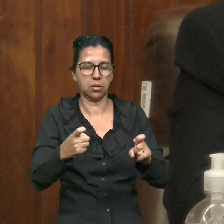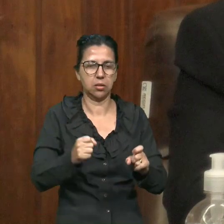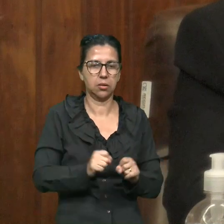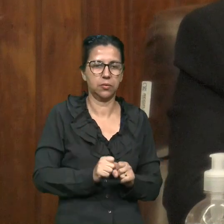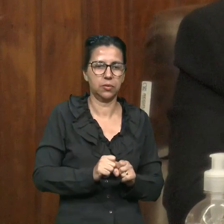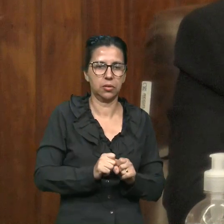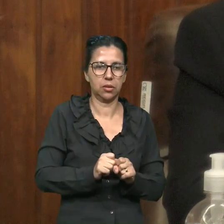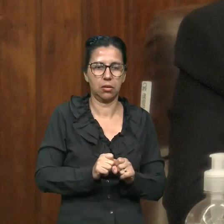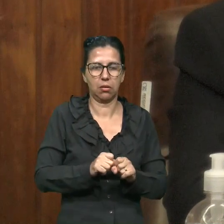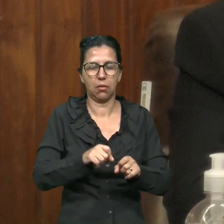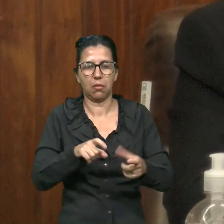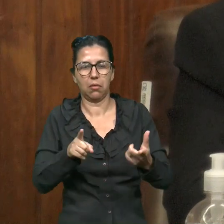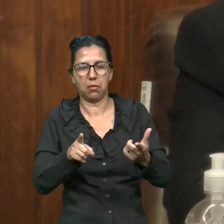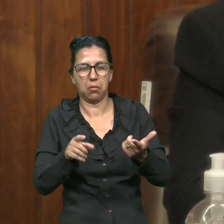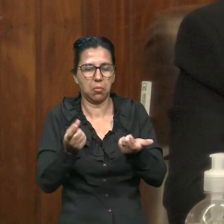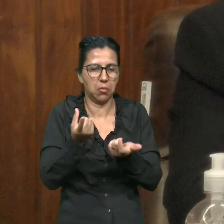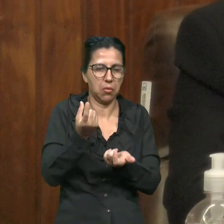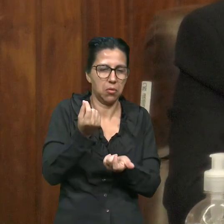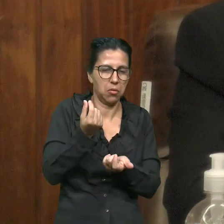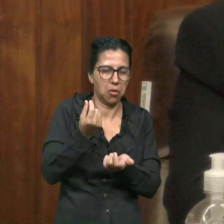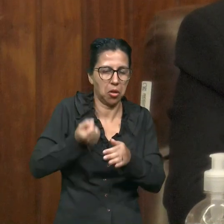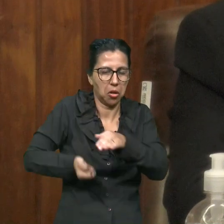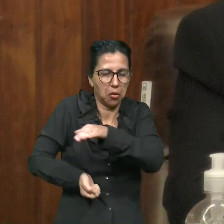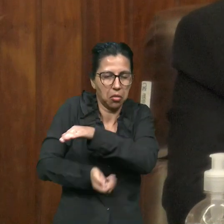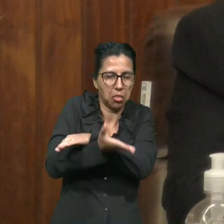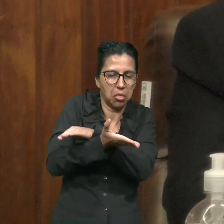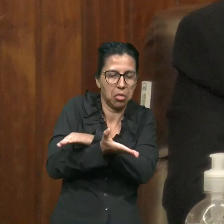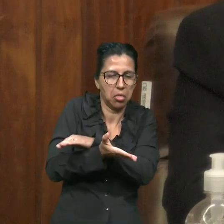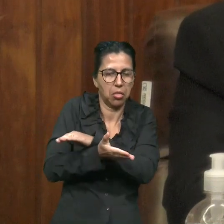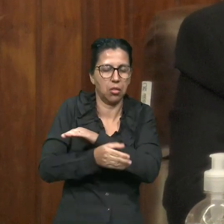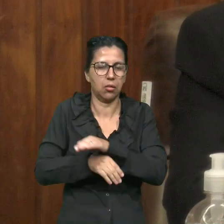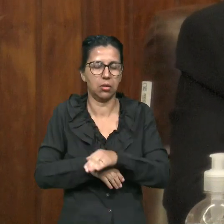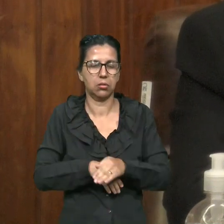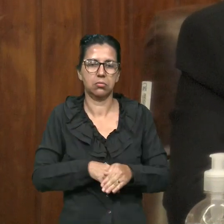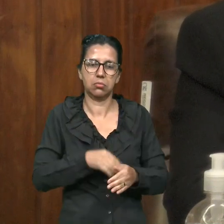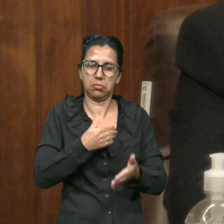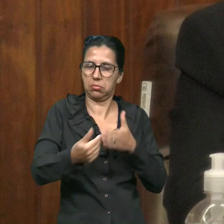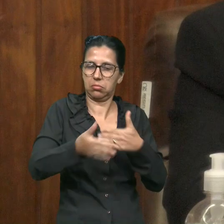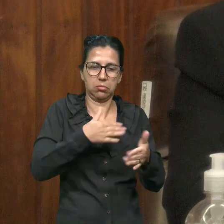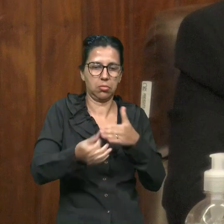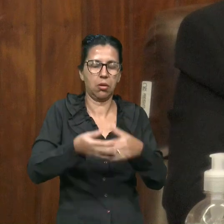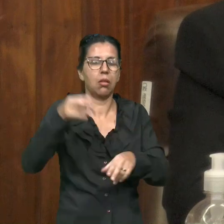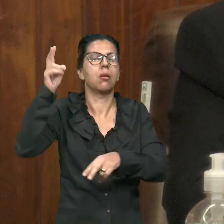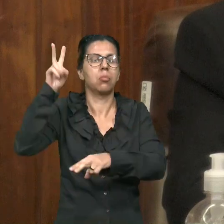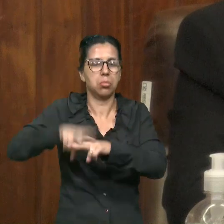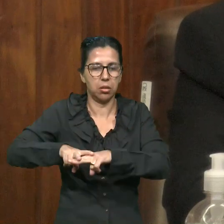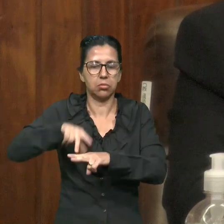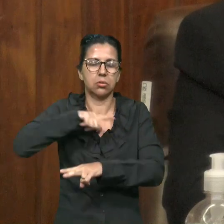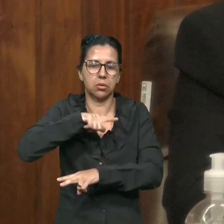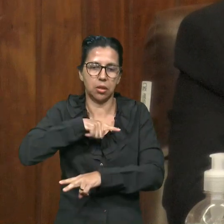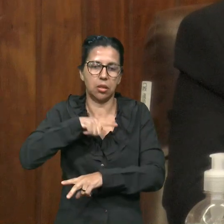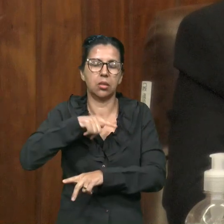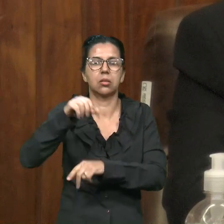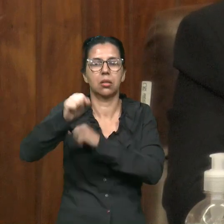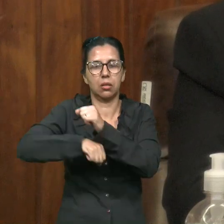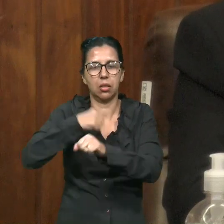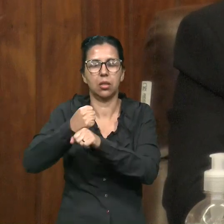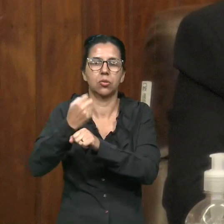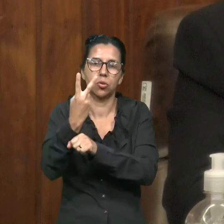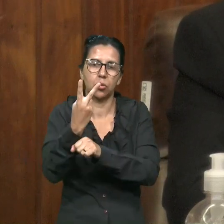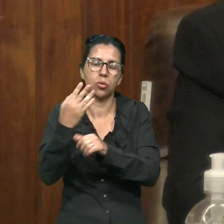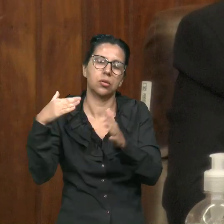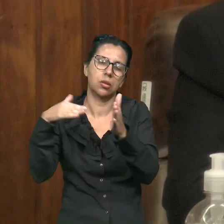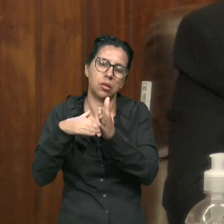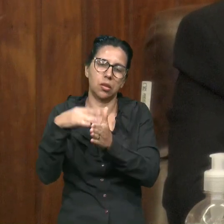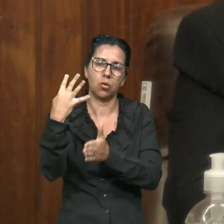grave ameaça, fraude ou fornecimento de vantagem de qualquer tipo. Pena, detenção, 2 a 4 anos e multa, além de